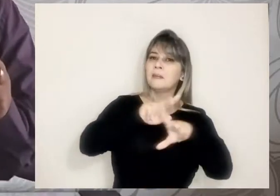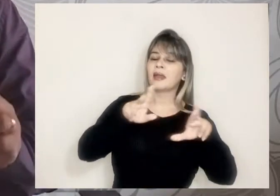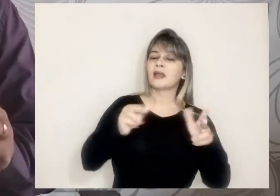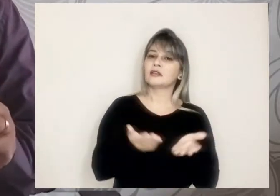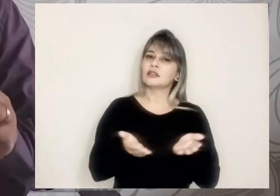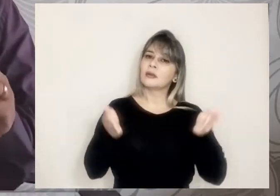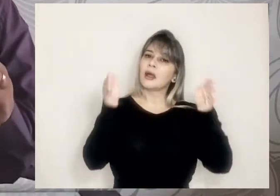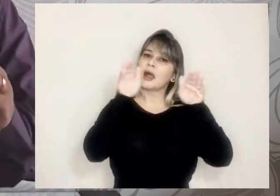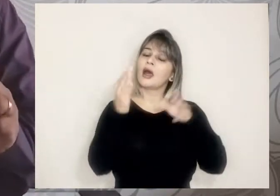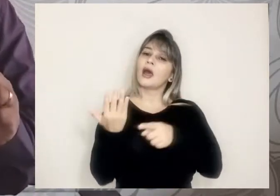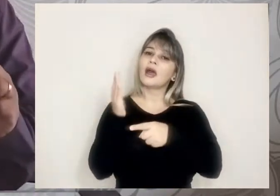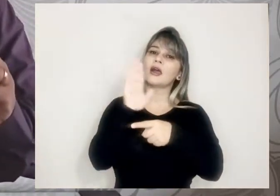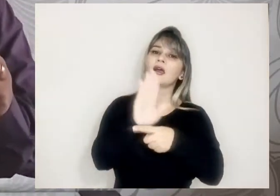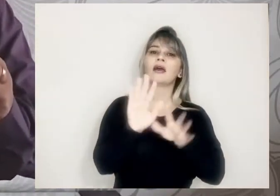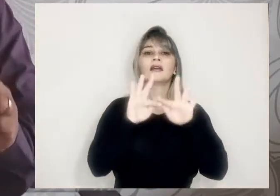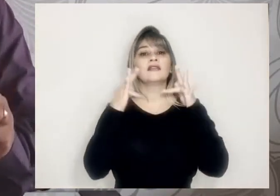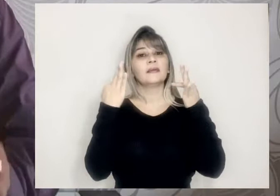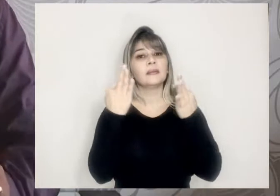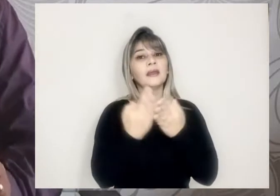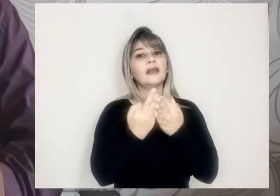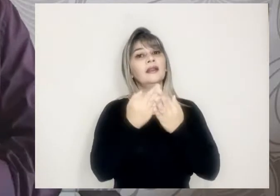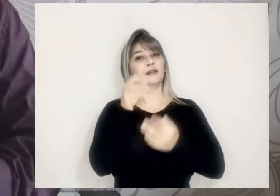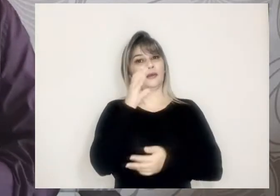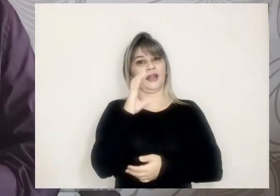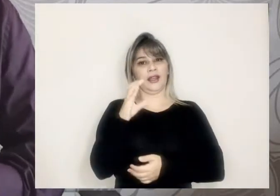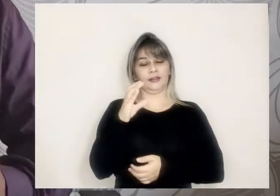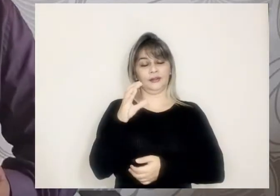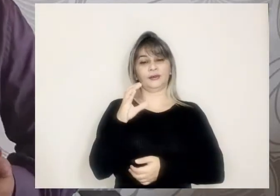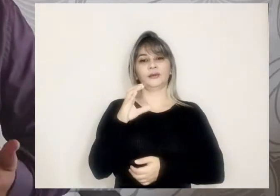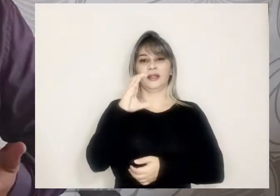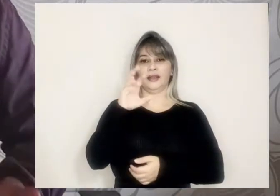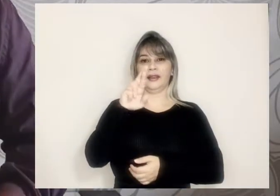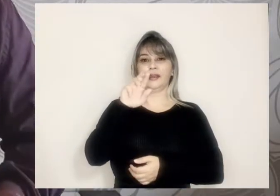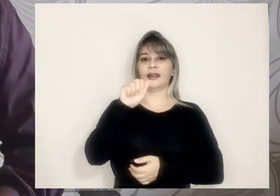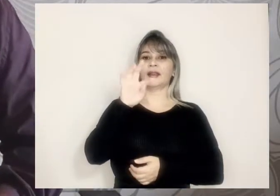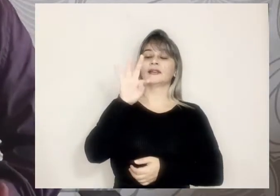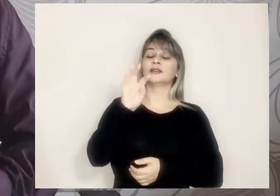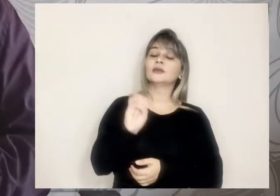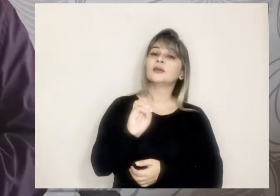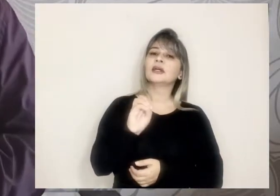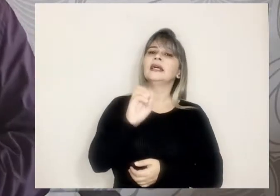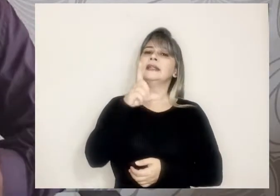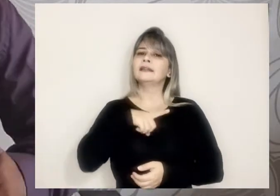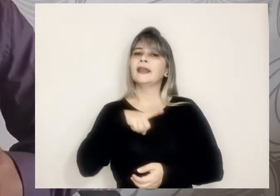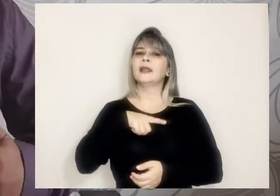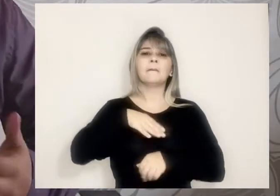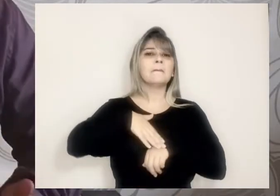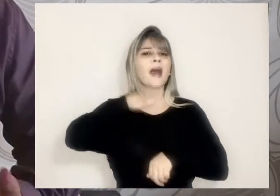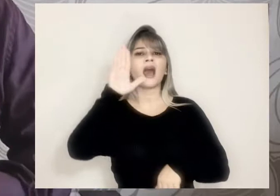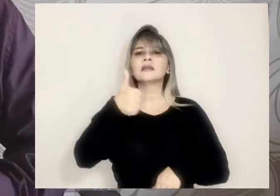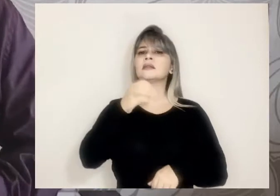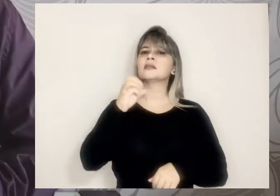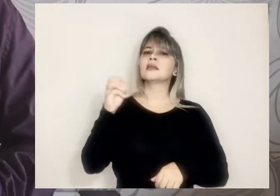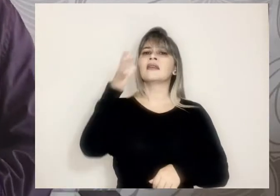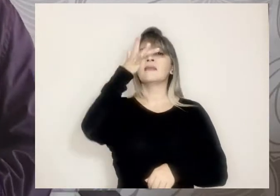para ajudar as famílias aqui do Crato. Já abençoamos mais de 100 famílias carentes e existem muitas outras